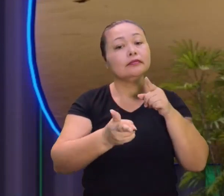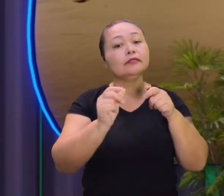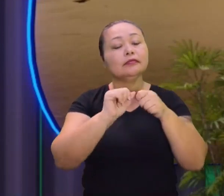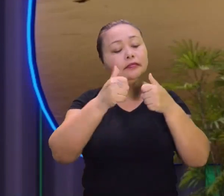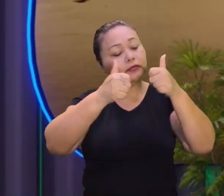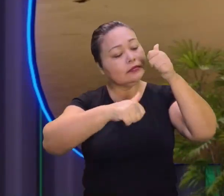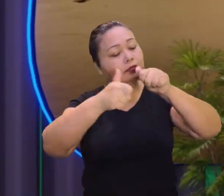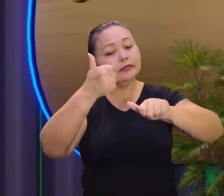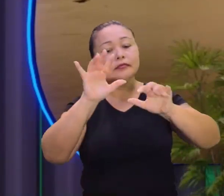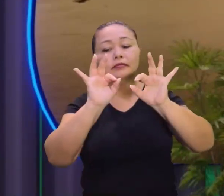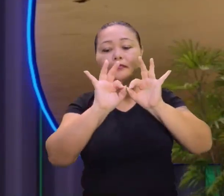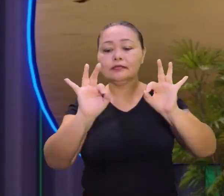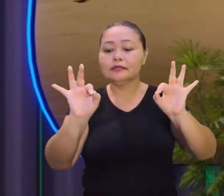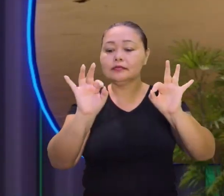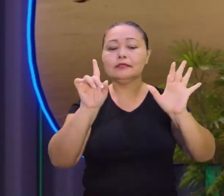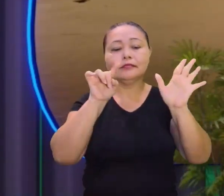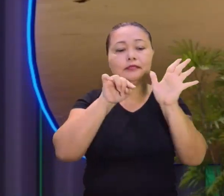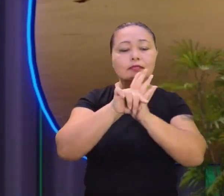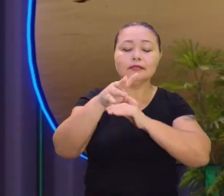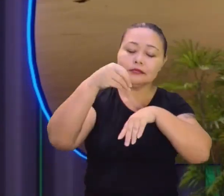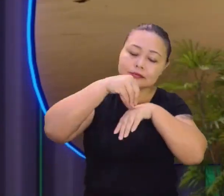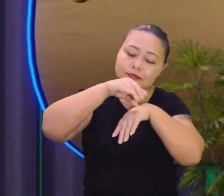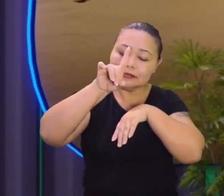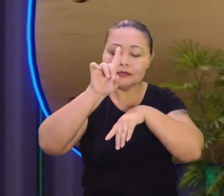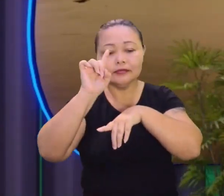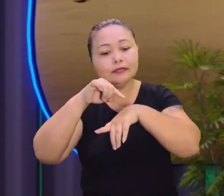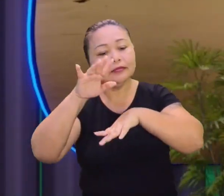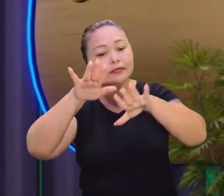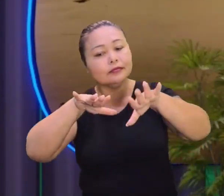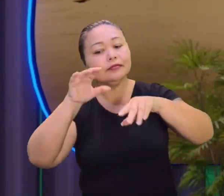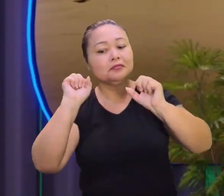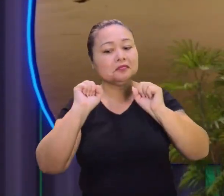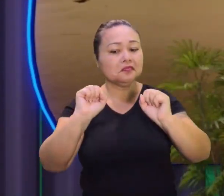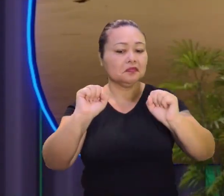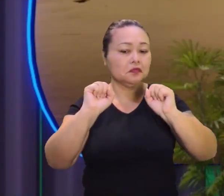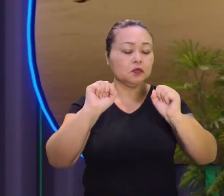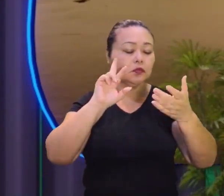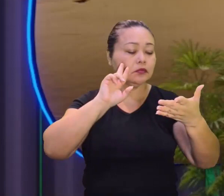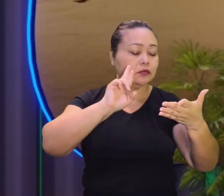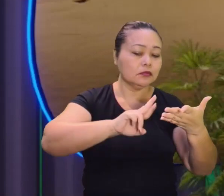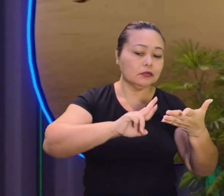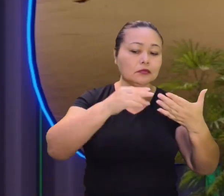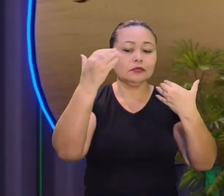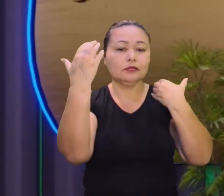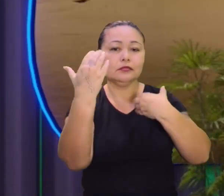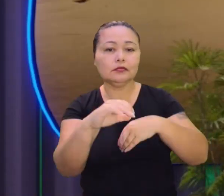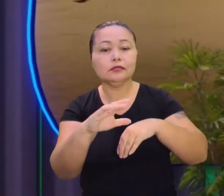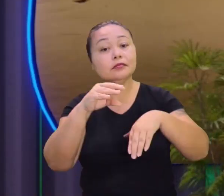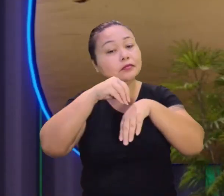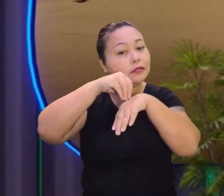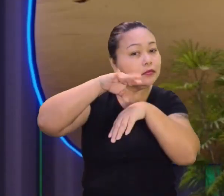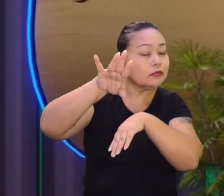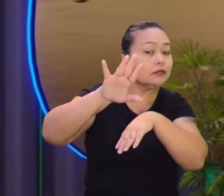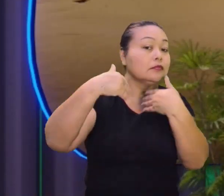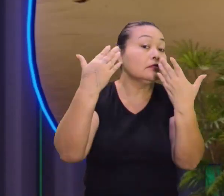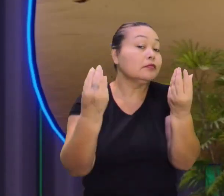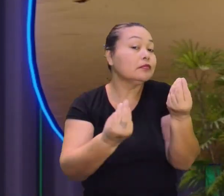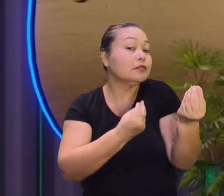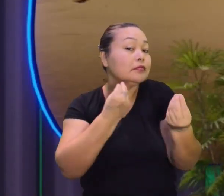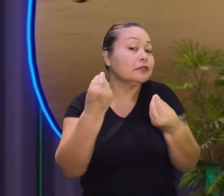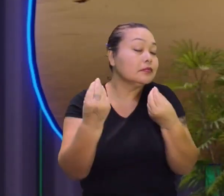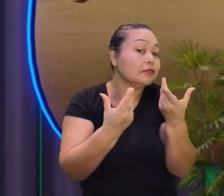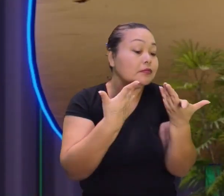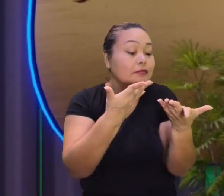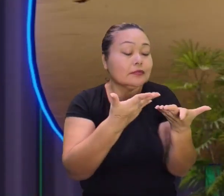está analisando as questões, né? Ah, fica a dica, essa questão, como você pode resolver lá no concurso. Fica a dica de como